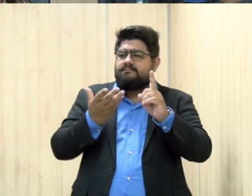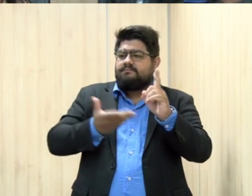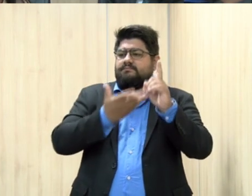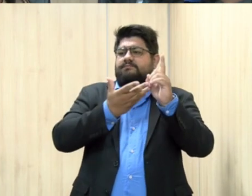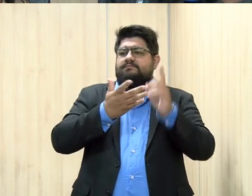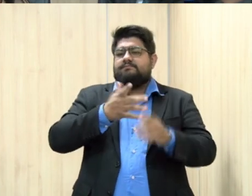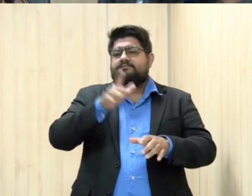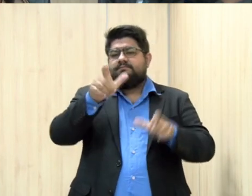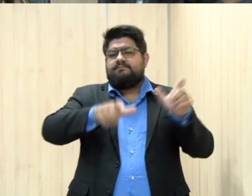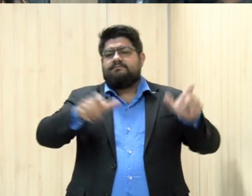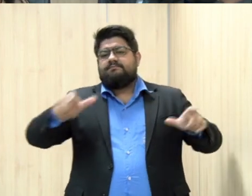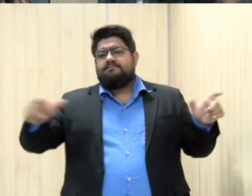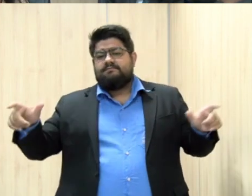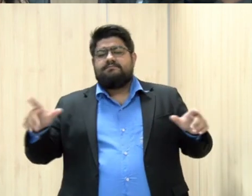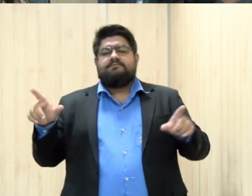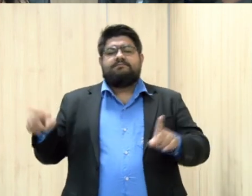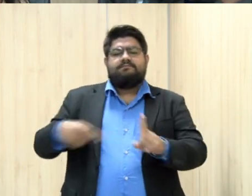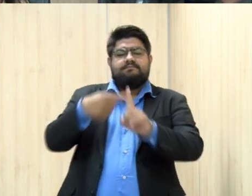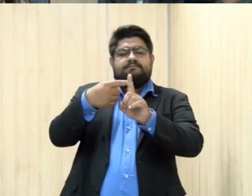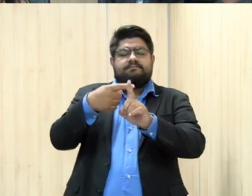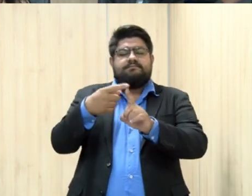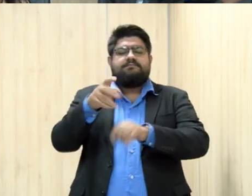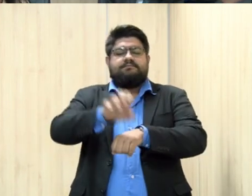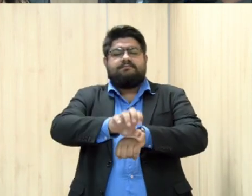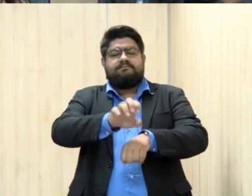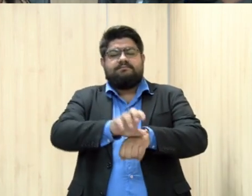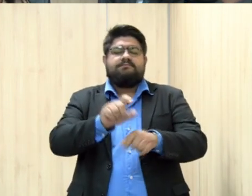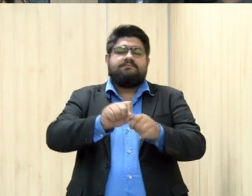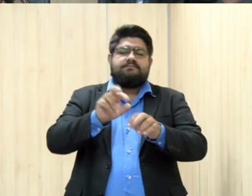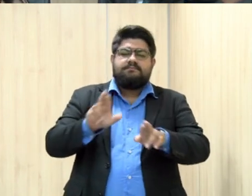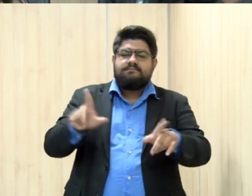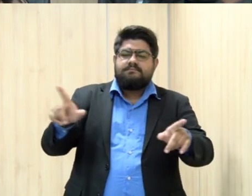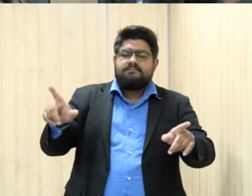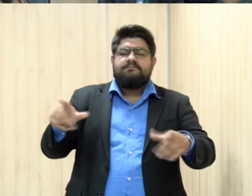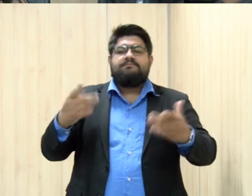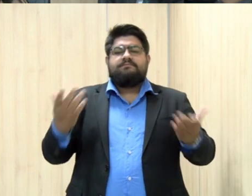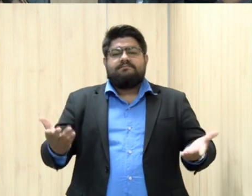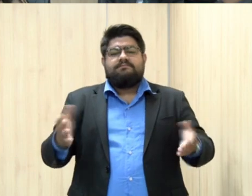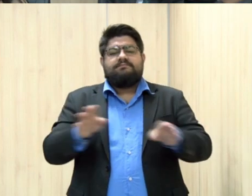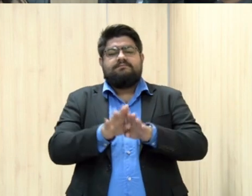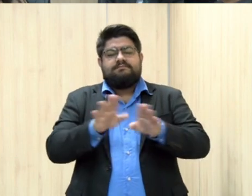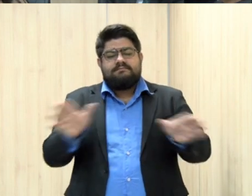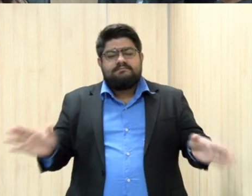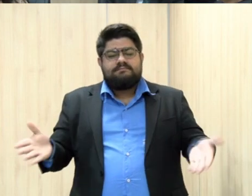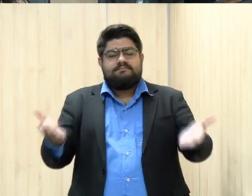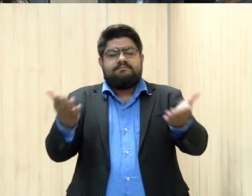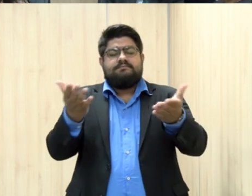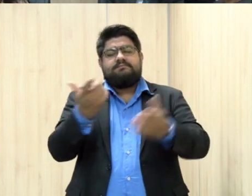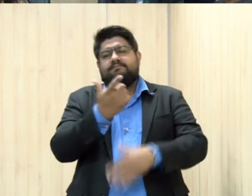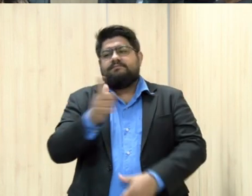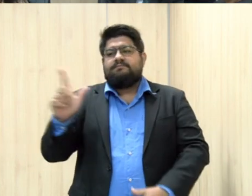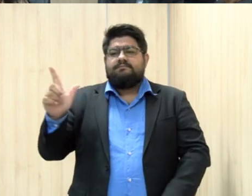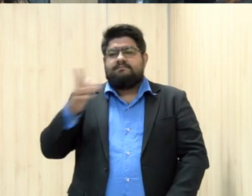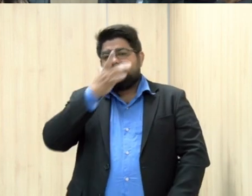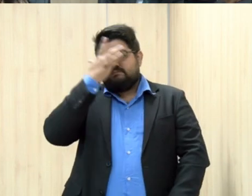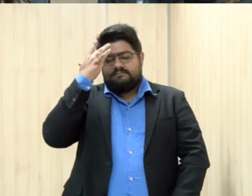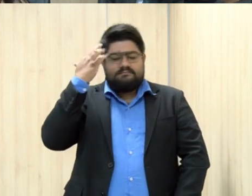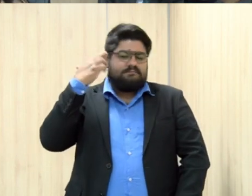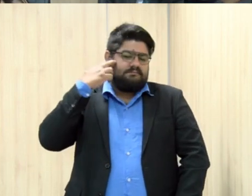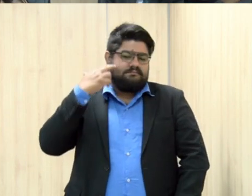prestigiar as pessoas que somam para o nosso estado que fazem a diferença até com uma forma de incentivar outros